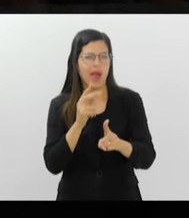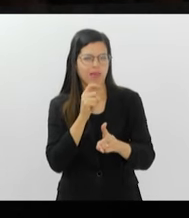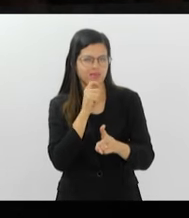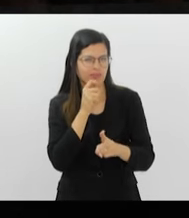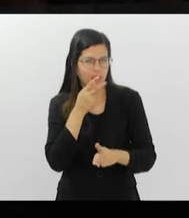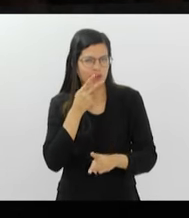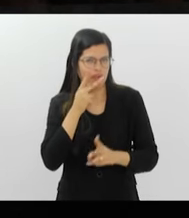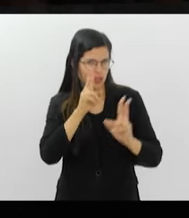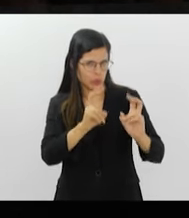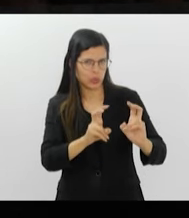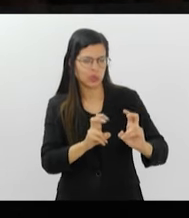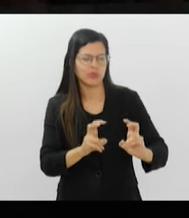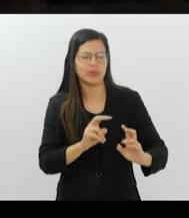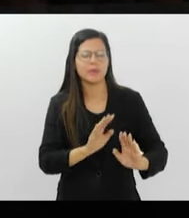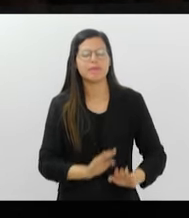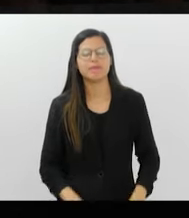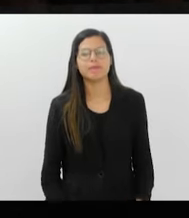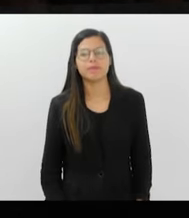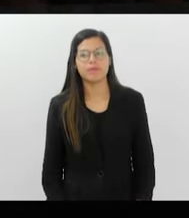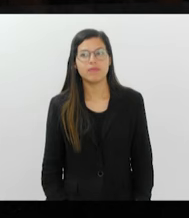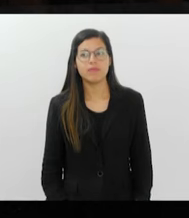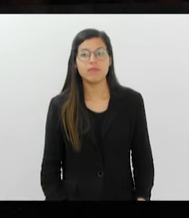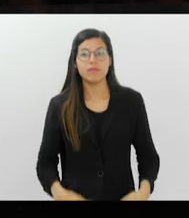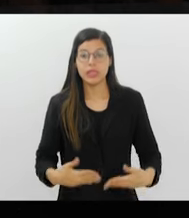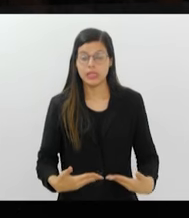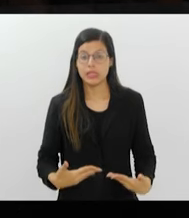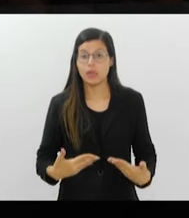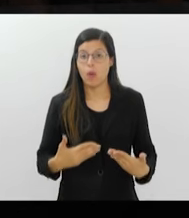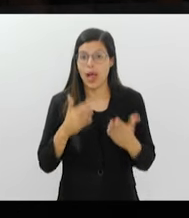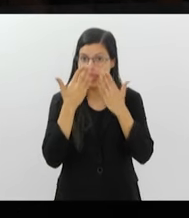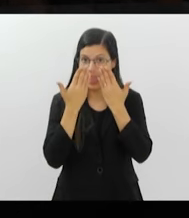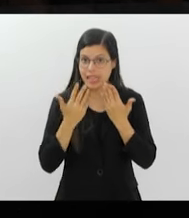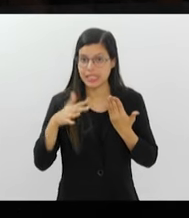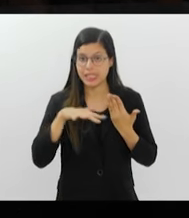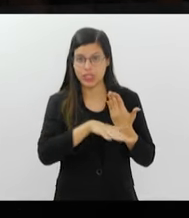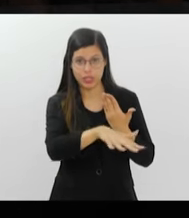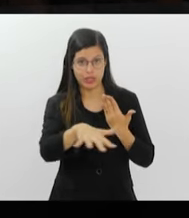Mas, ainda fechando o balanço geral,